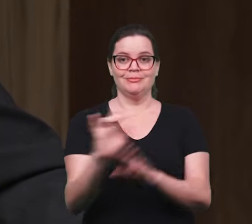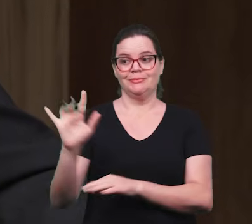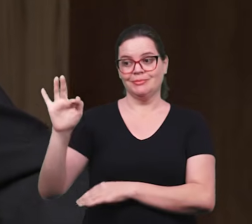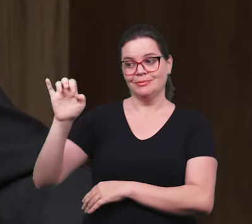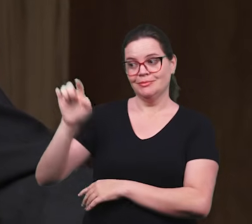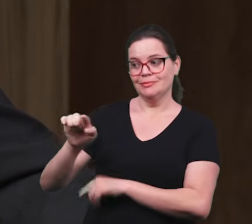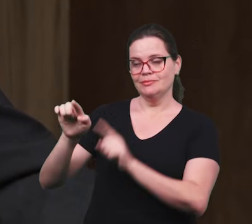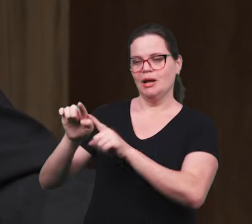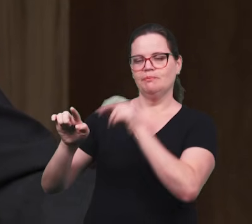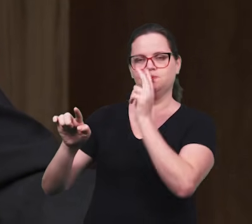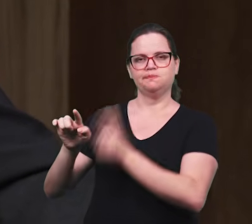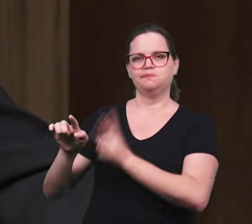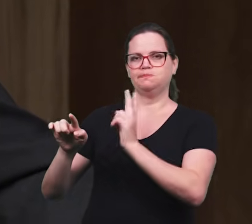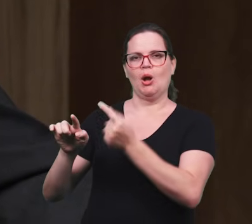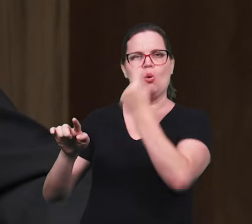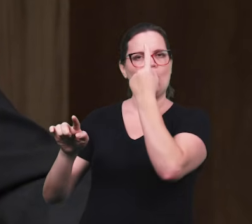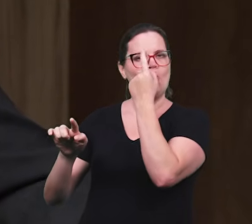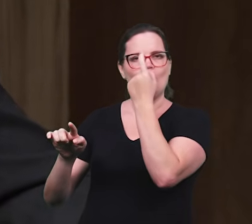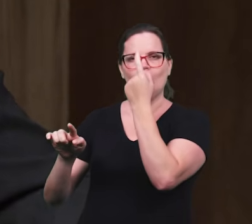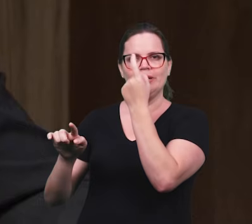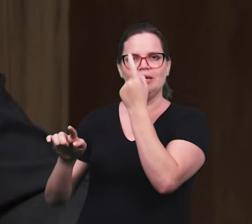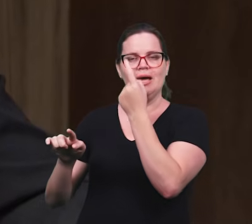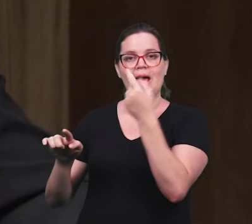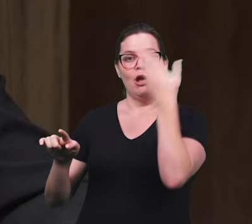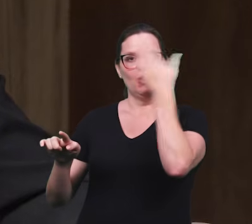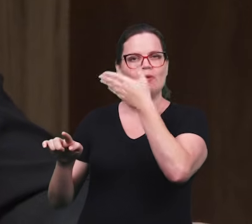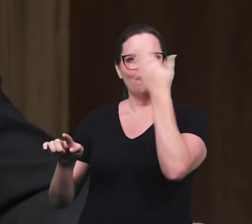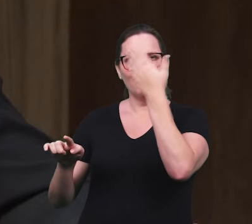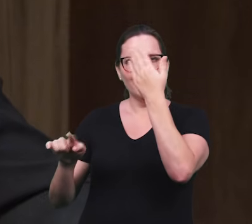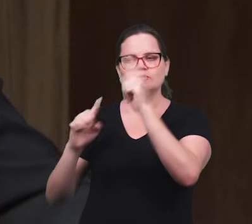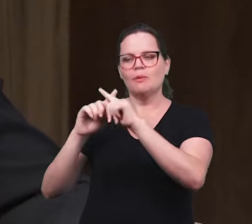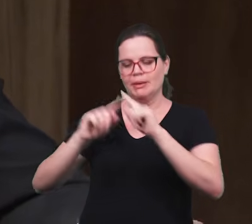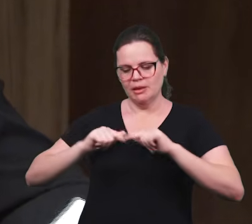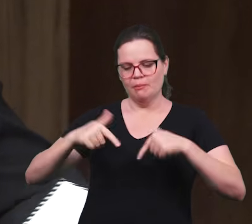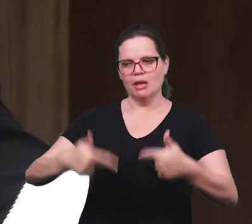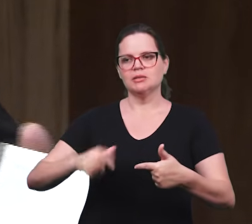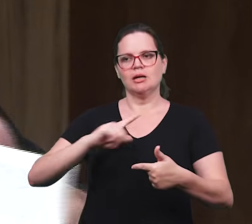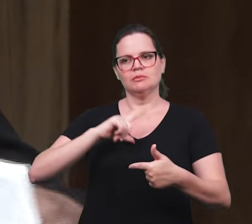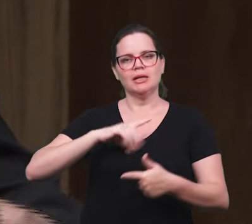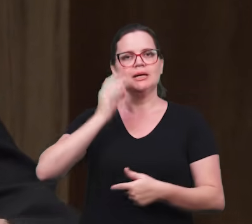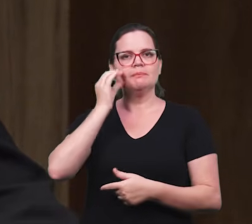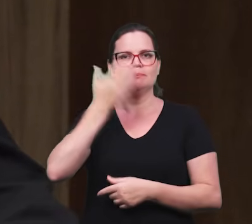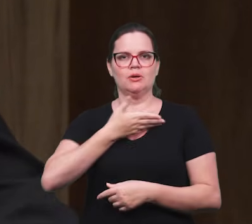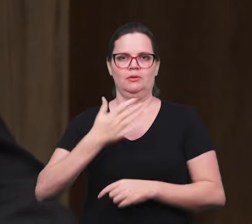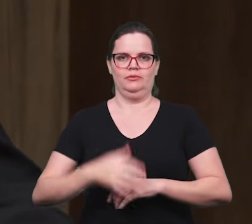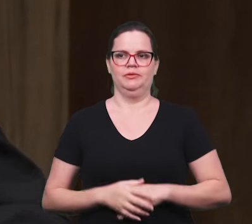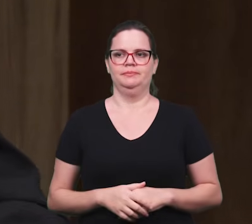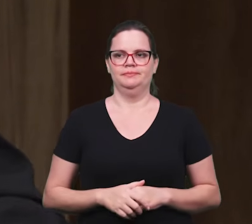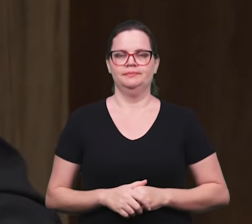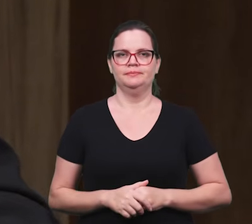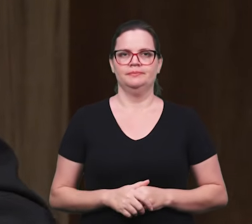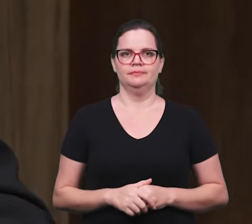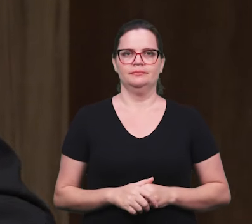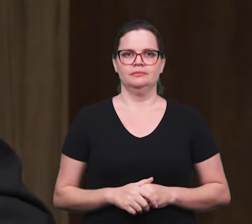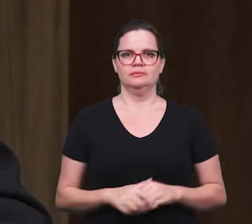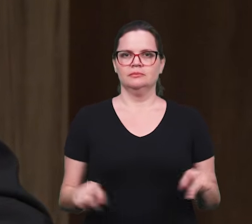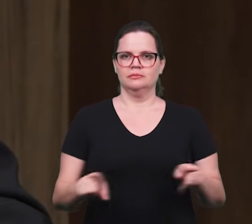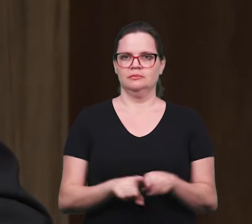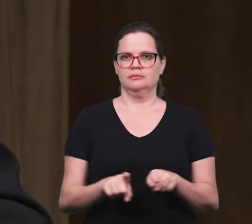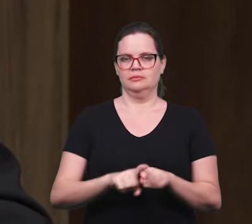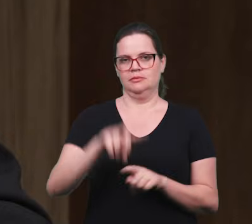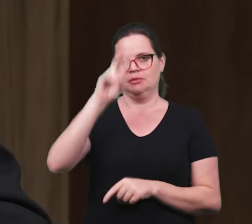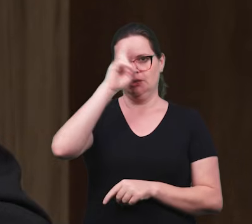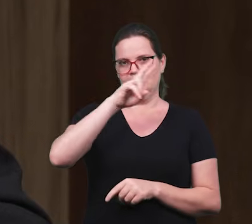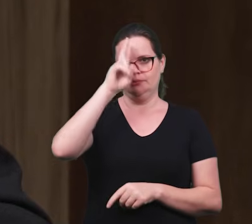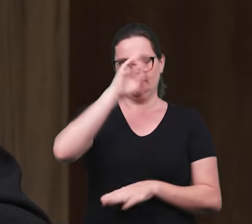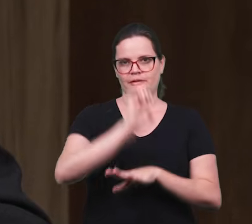das coisas que não se veem. Então ela é uma ação do Senhor na nossa vida, né? Aí a gente retorna lá a